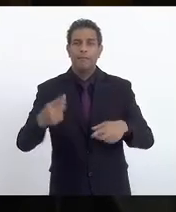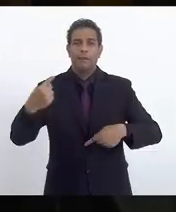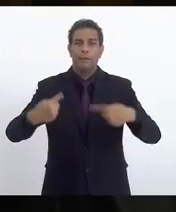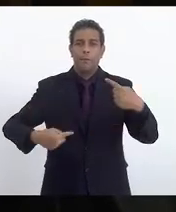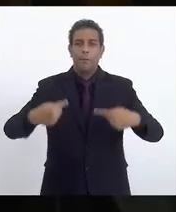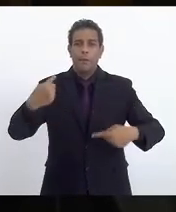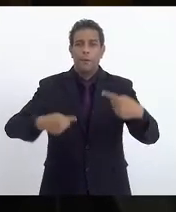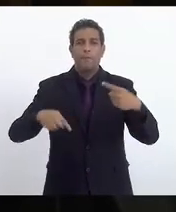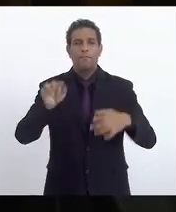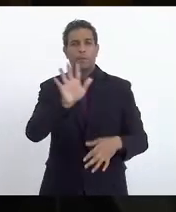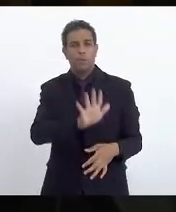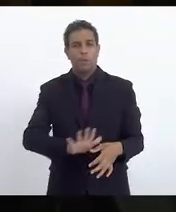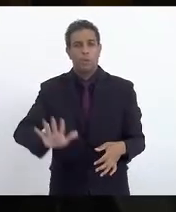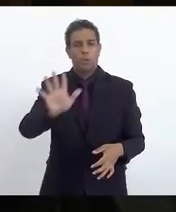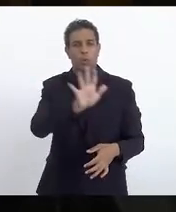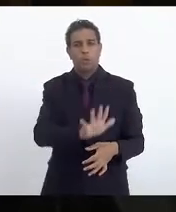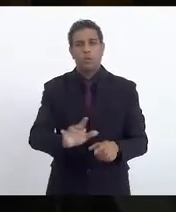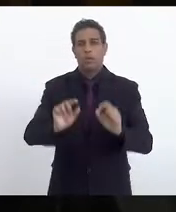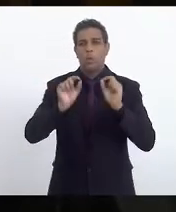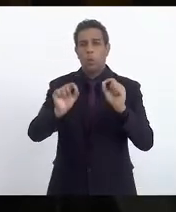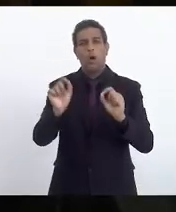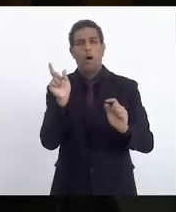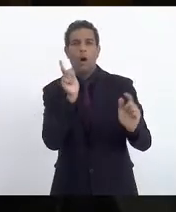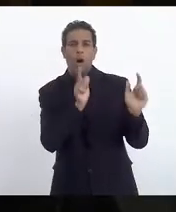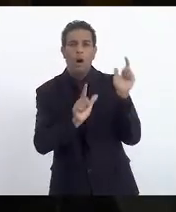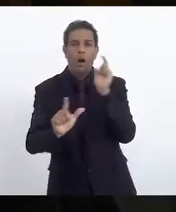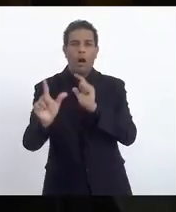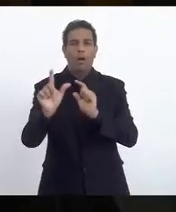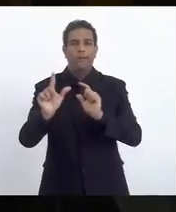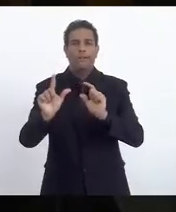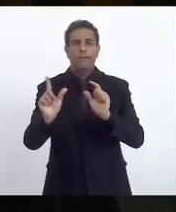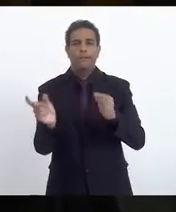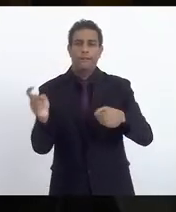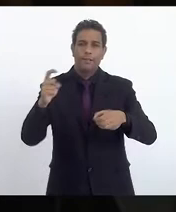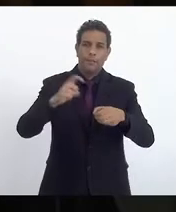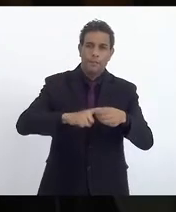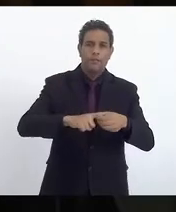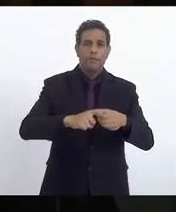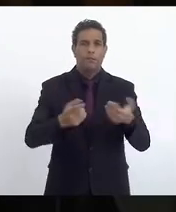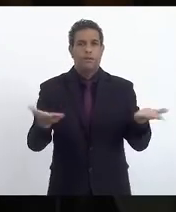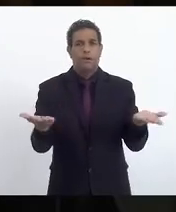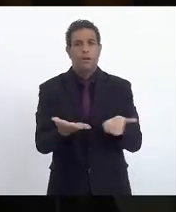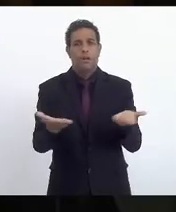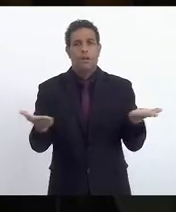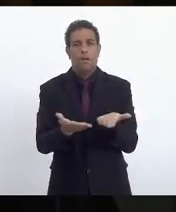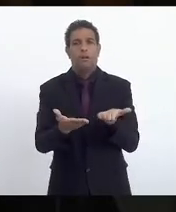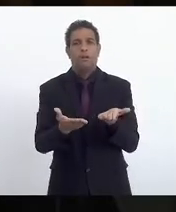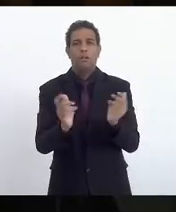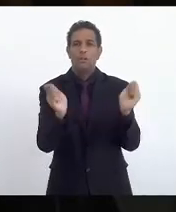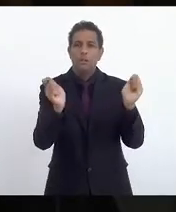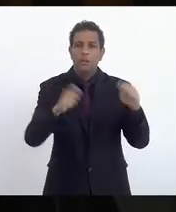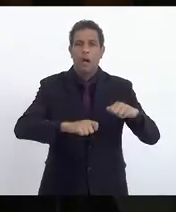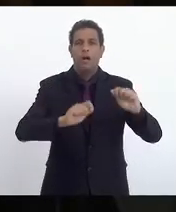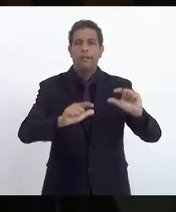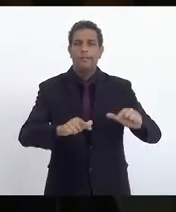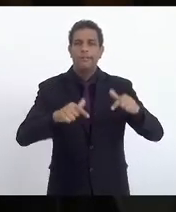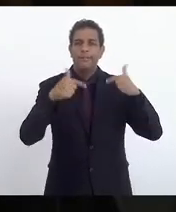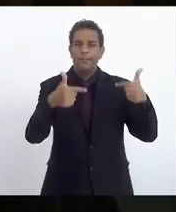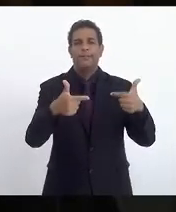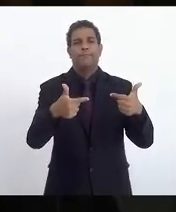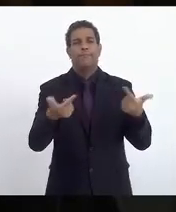política nacional também o que voltam ao ar os rumores